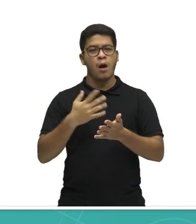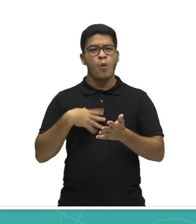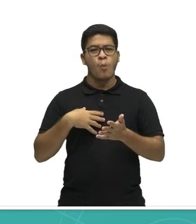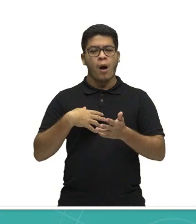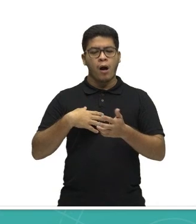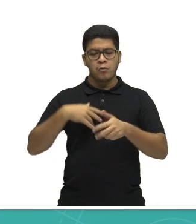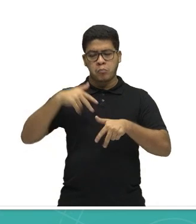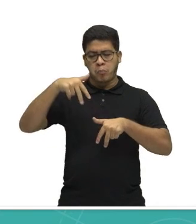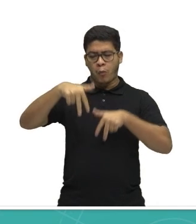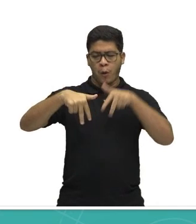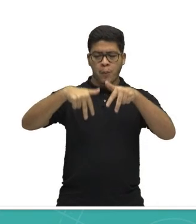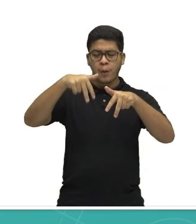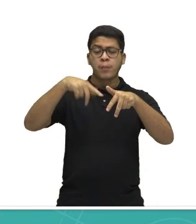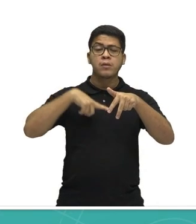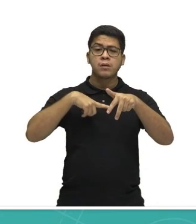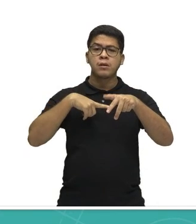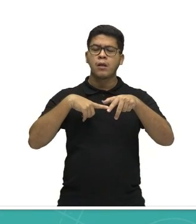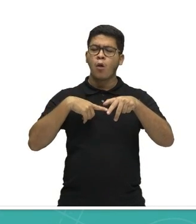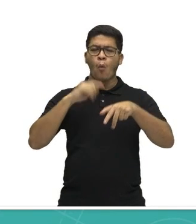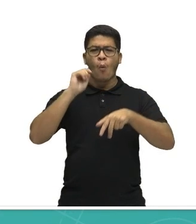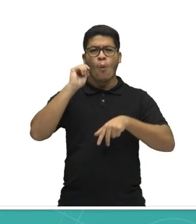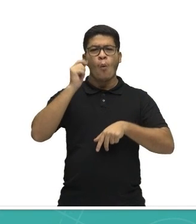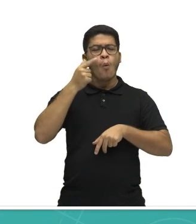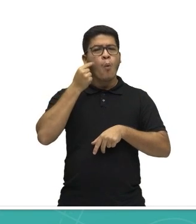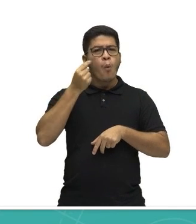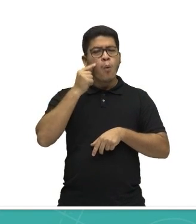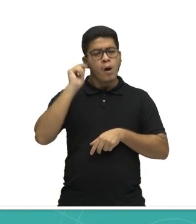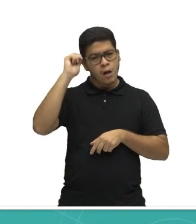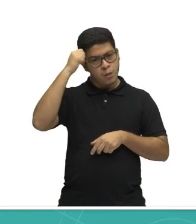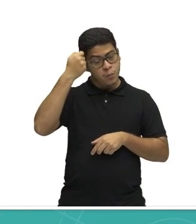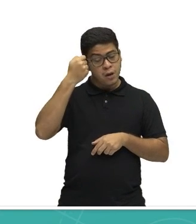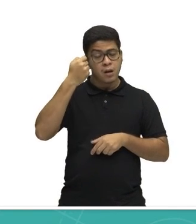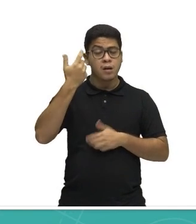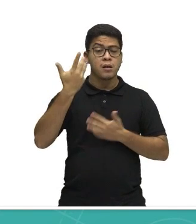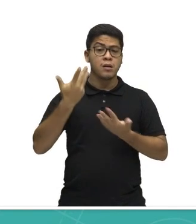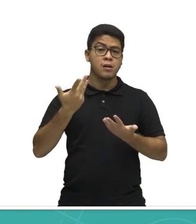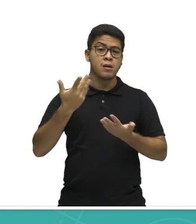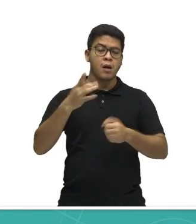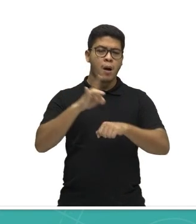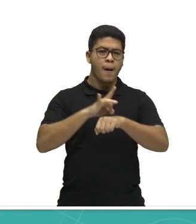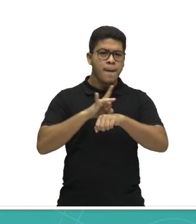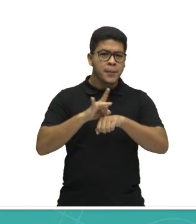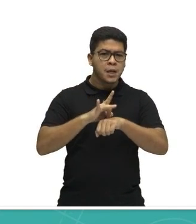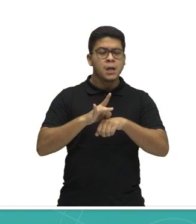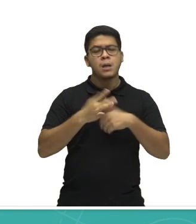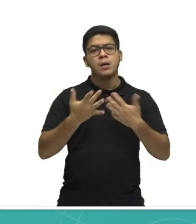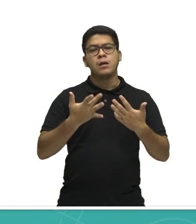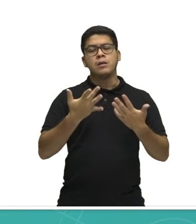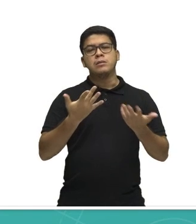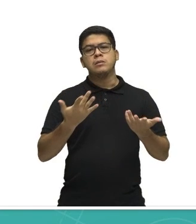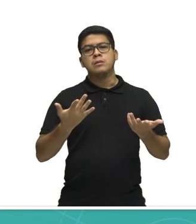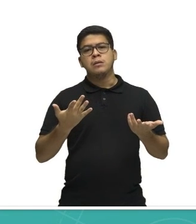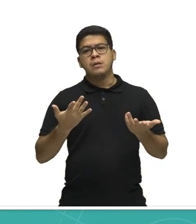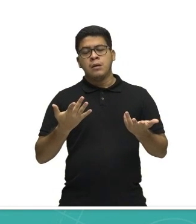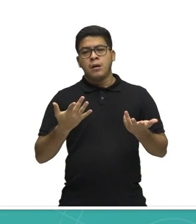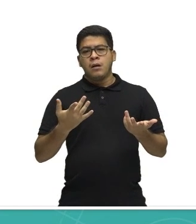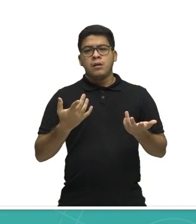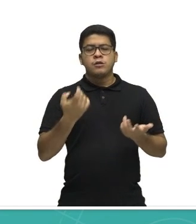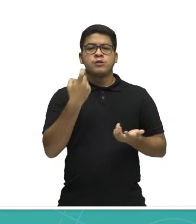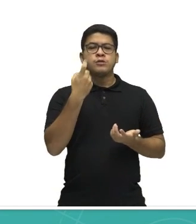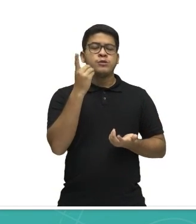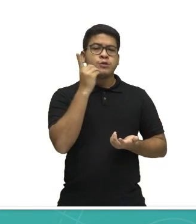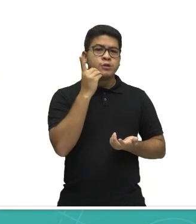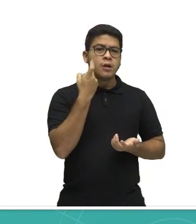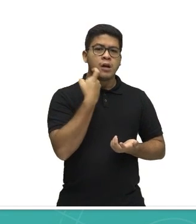alguns não gostam do gato preto que cruza o caminho, uns acham que dá azar, outros sexta-feira